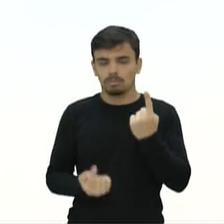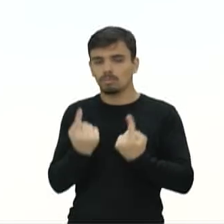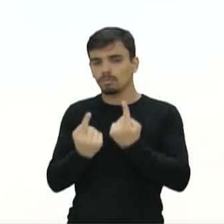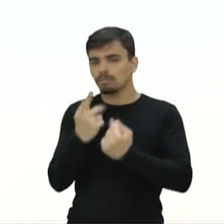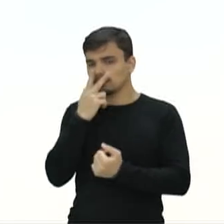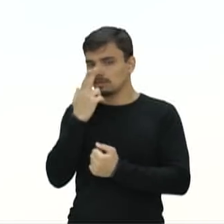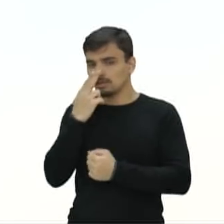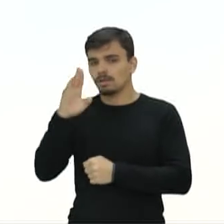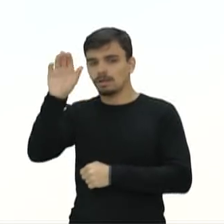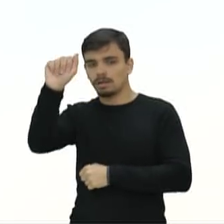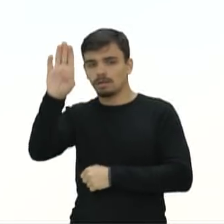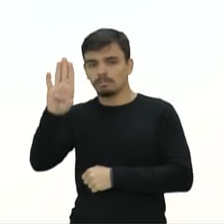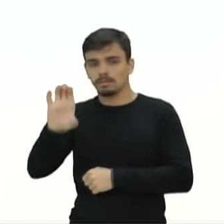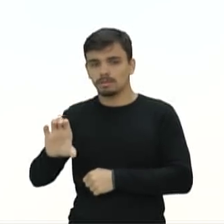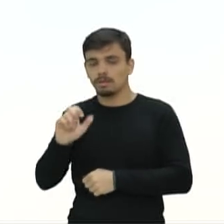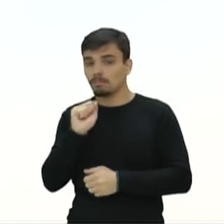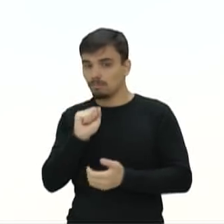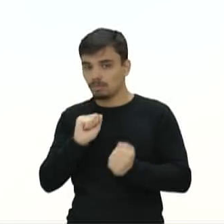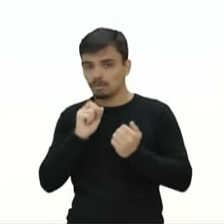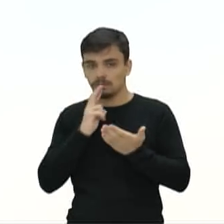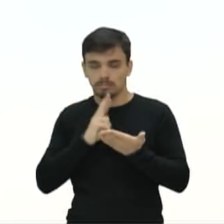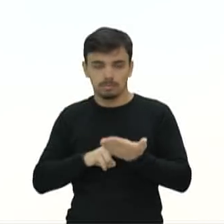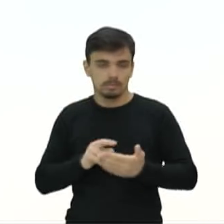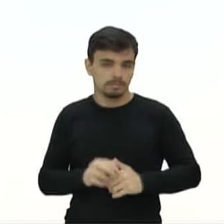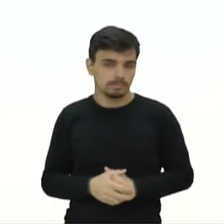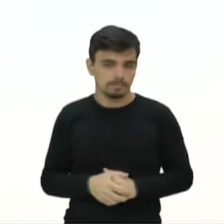acha? Letra A, letra B ou letra C? Vai lá!